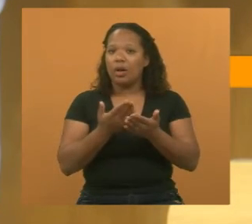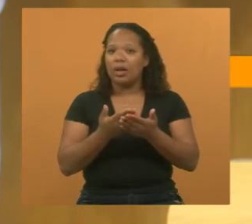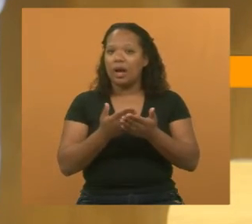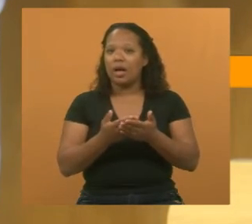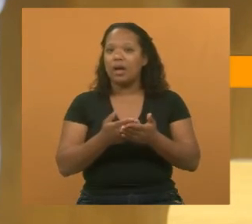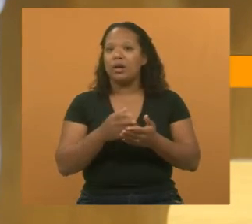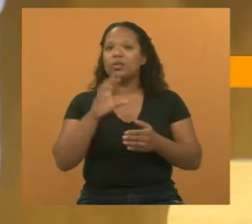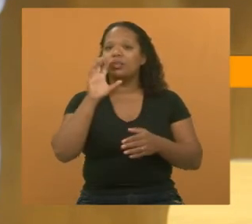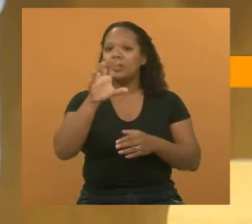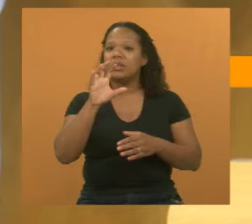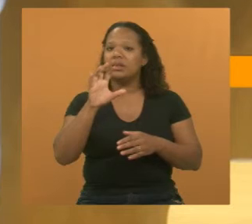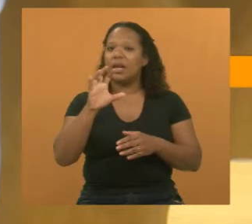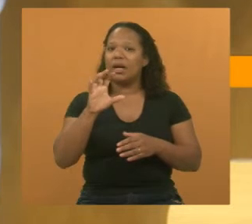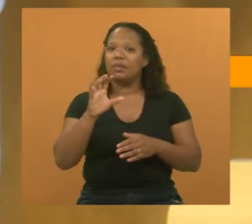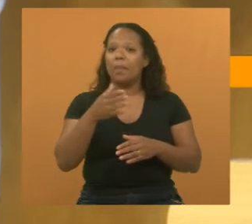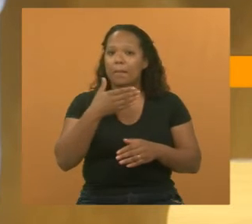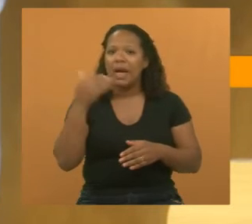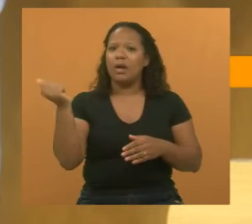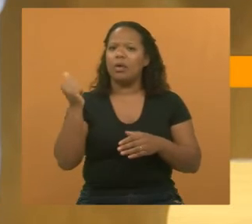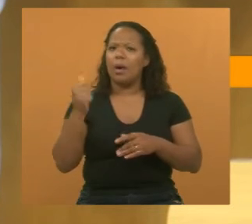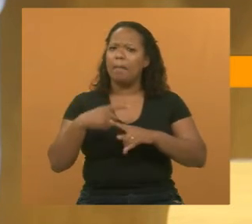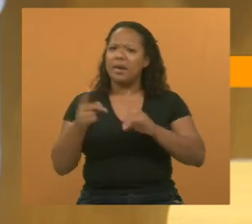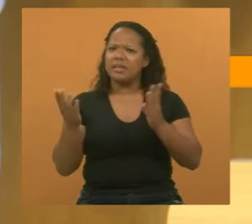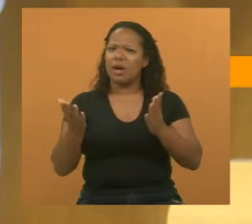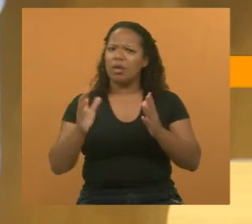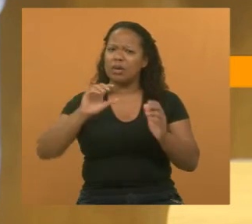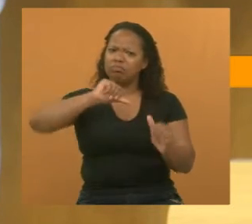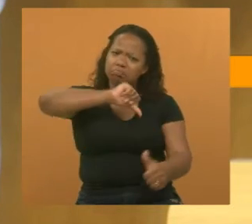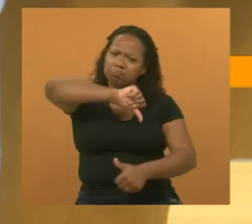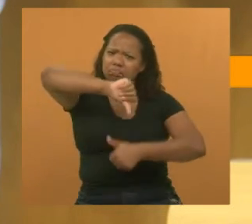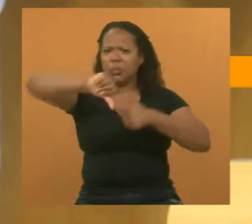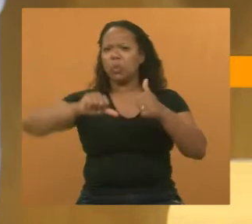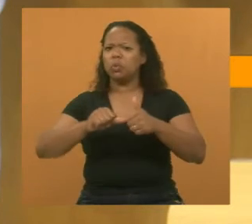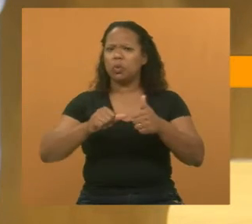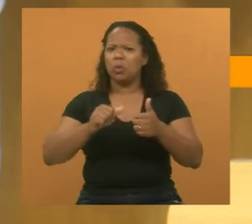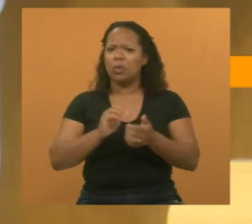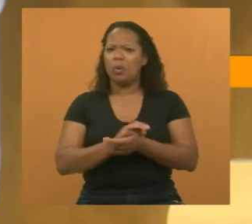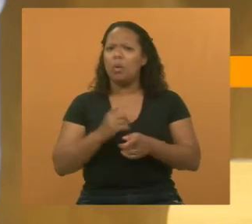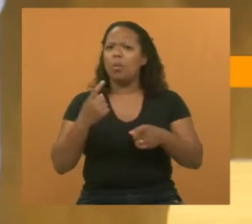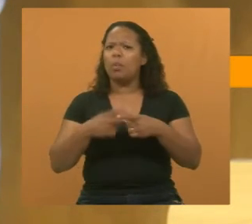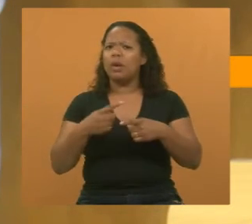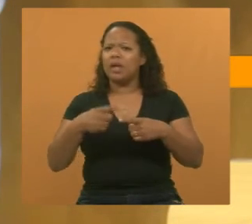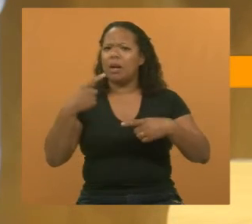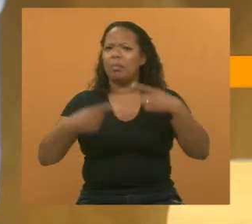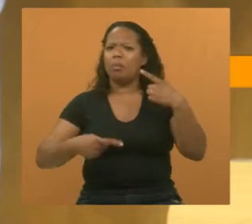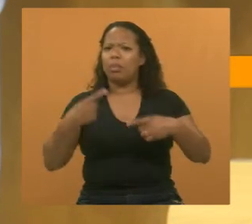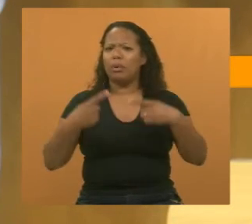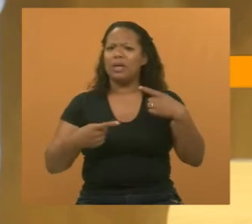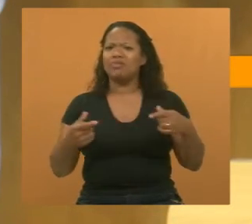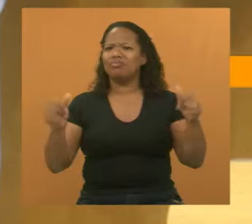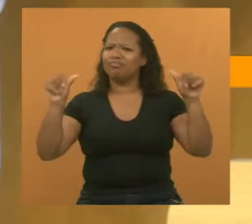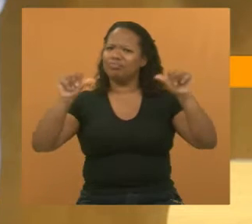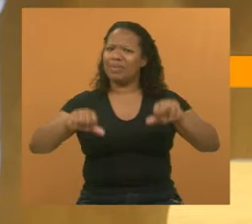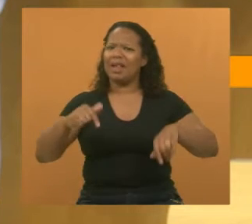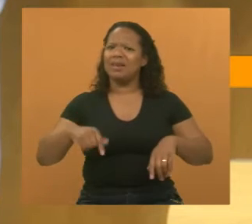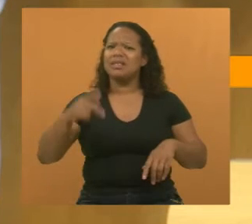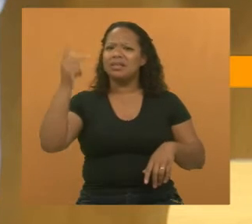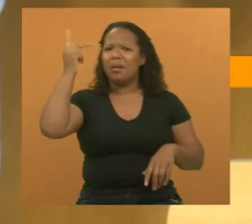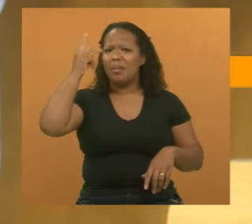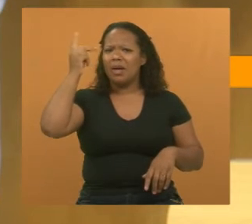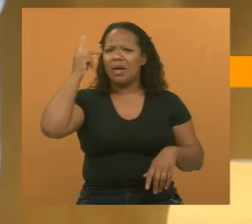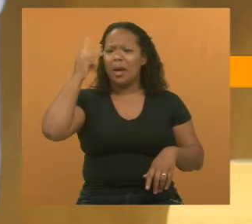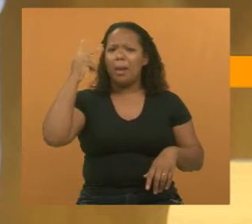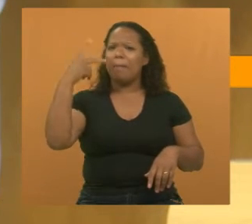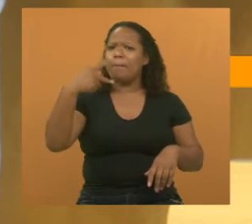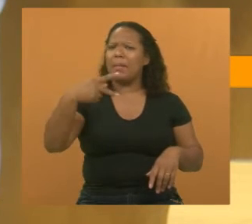lógica foi invertida nos últimos anos, muito por conta dessa política que foi implementada aqui no estado de São Paulo, pelo governo